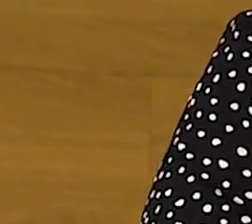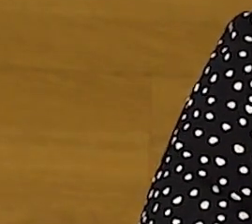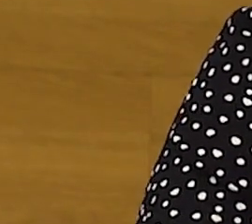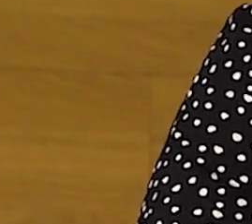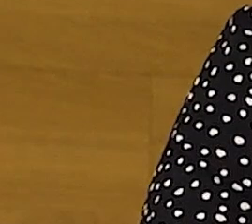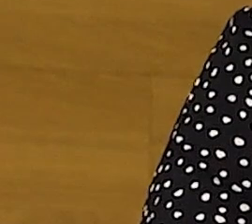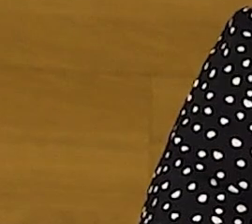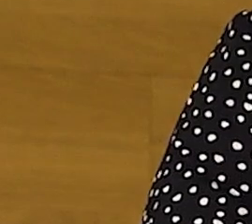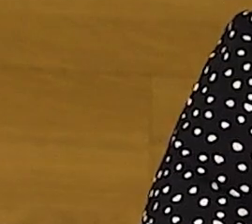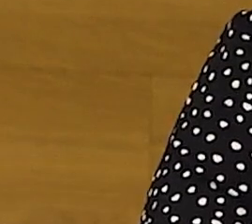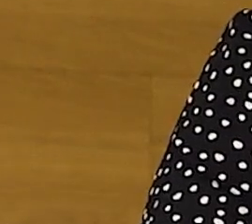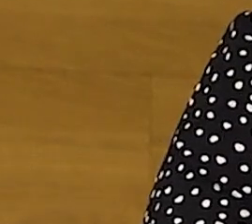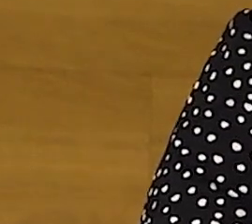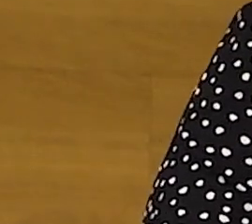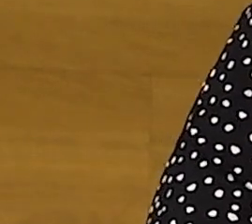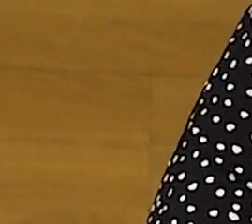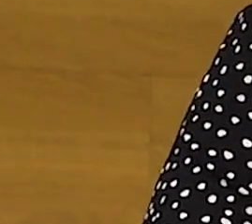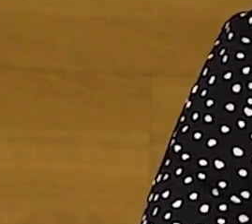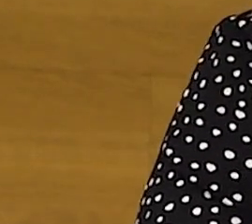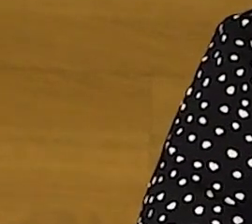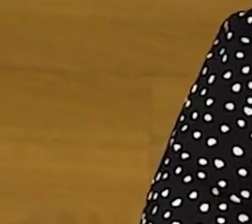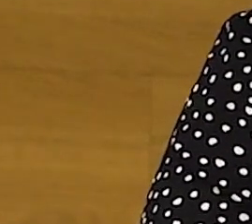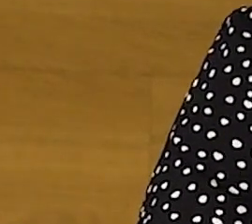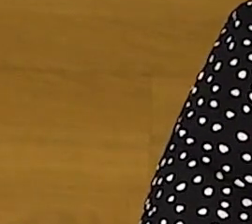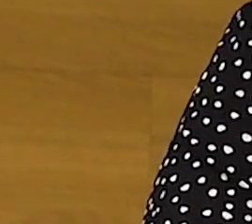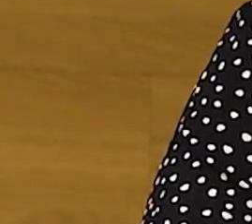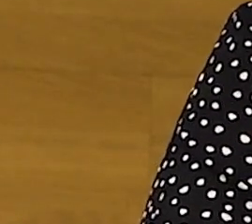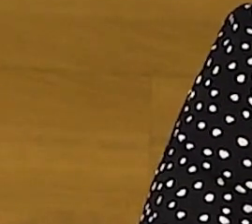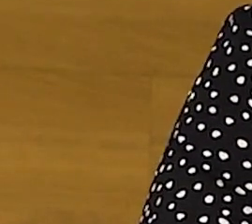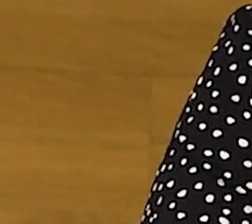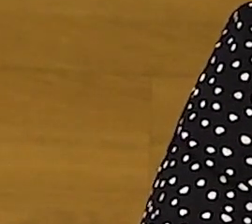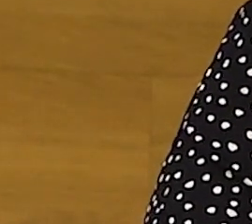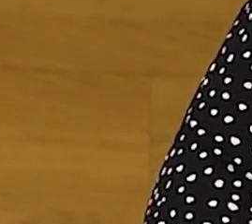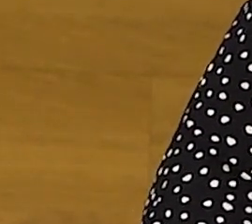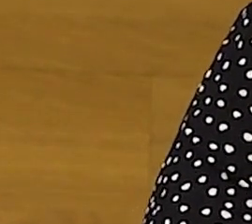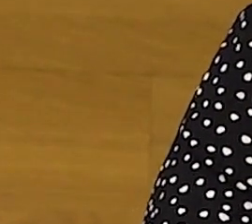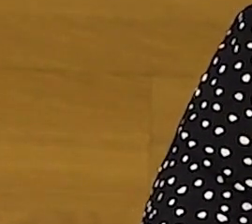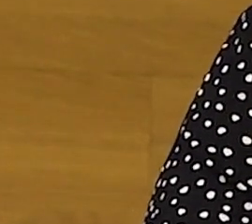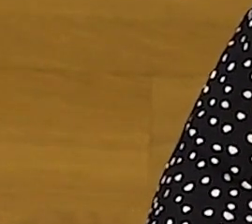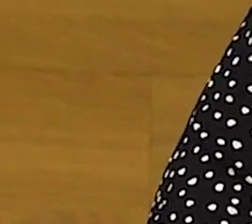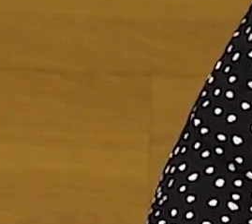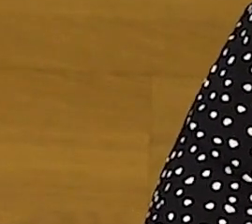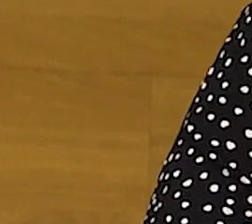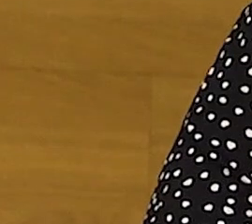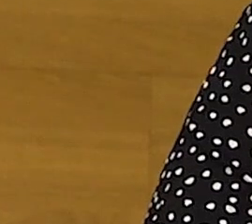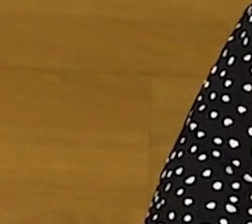né? Então, por que não está aparecendo, né? Aí sim eu já vejo um problema. Então,